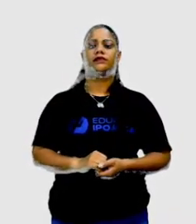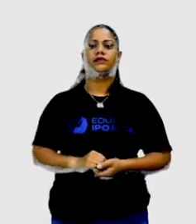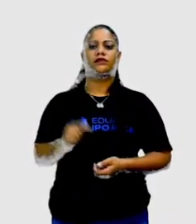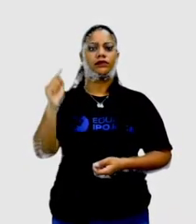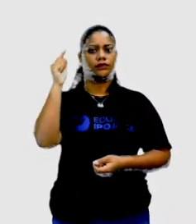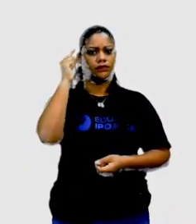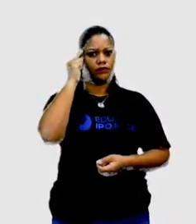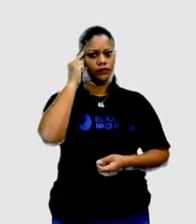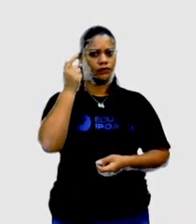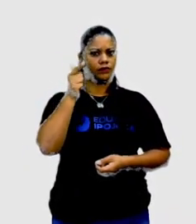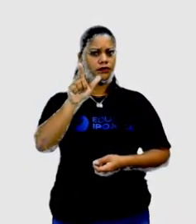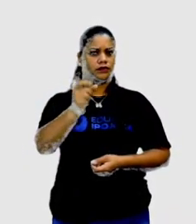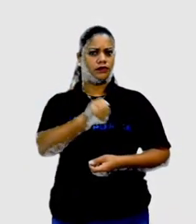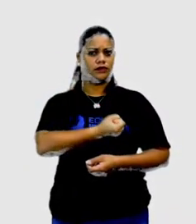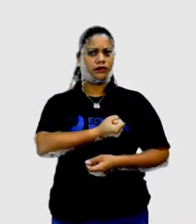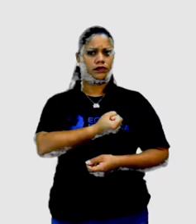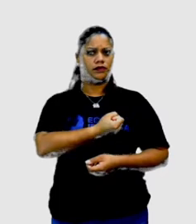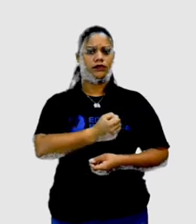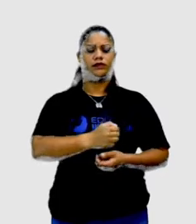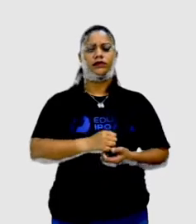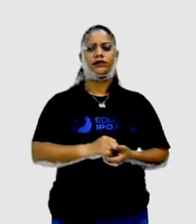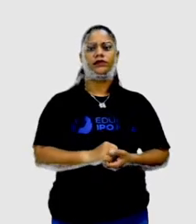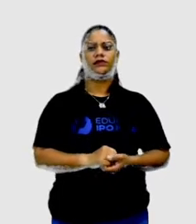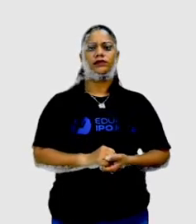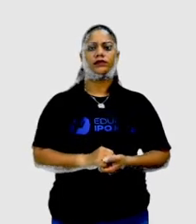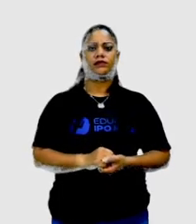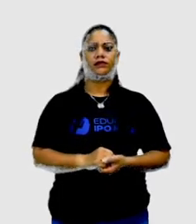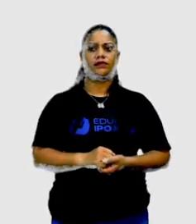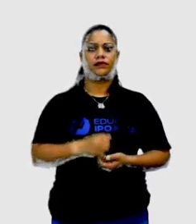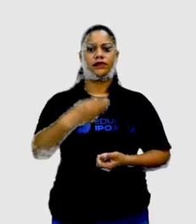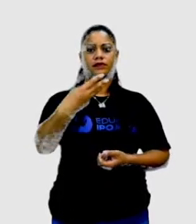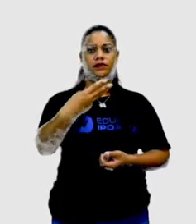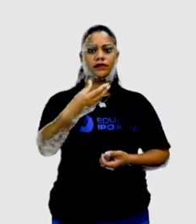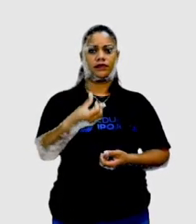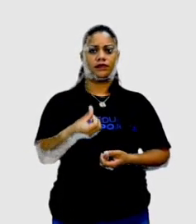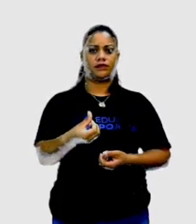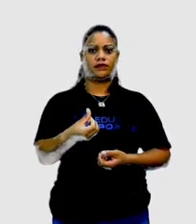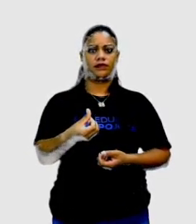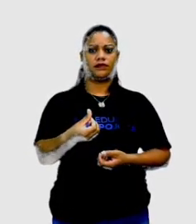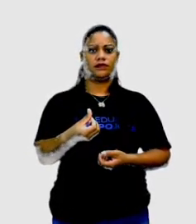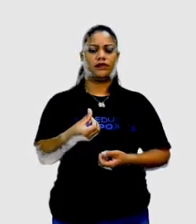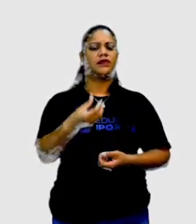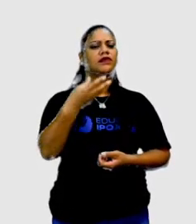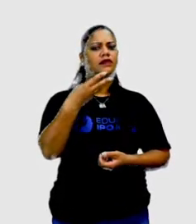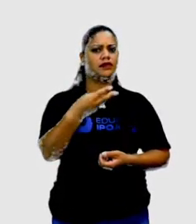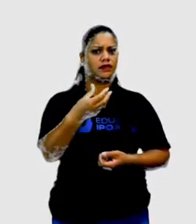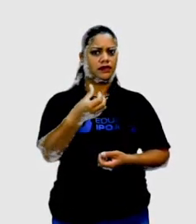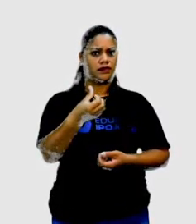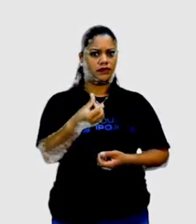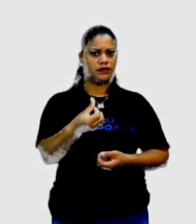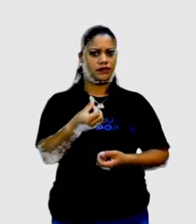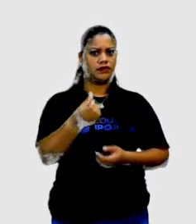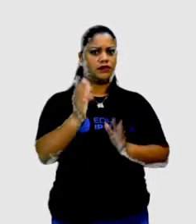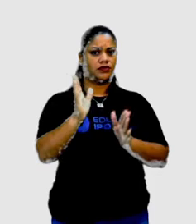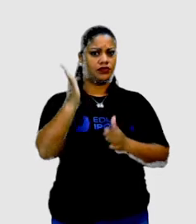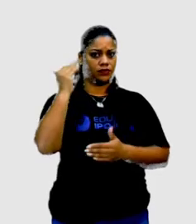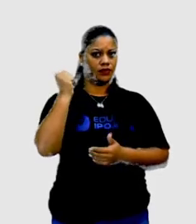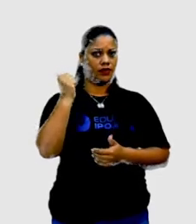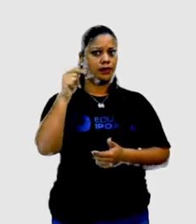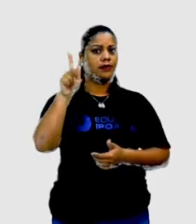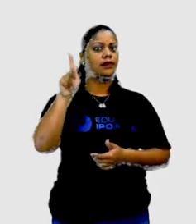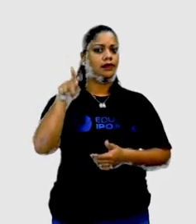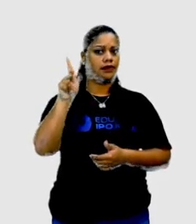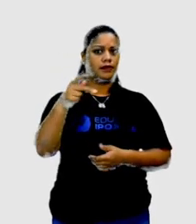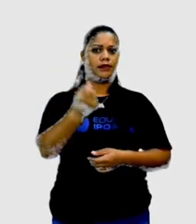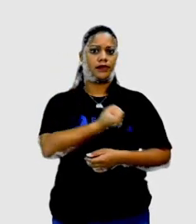Vamos pensar com outro valor agora. O seguinte: 36. 36 de cara a gente já viu que é par. A